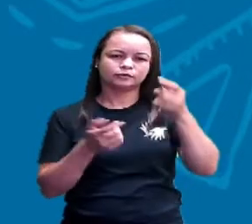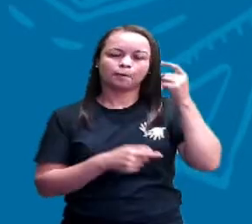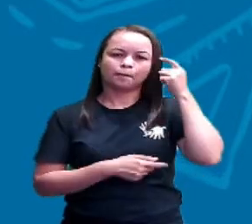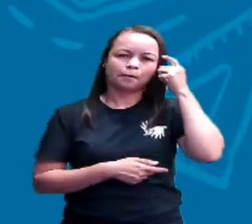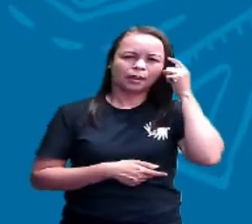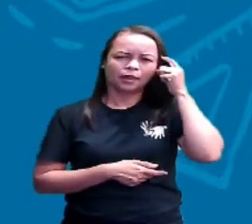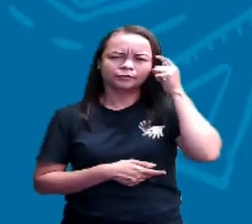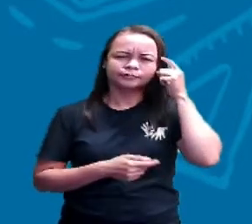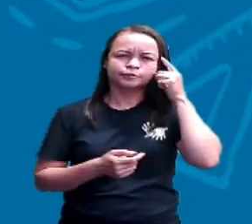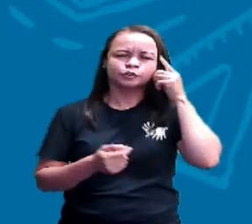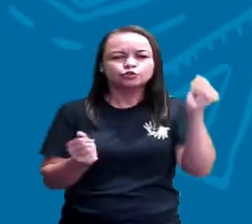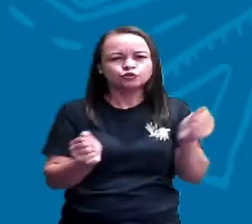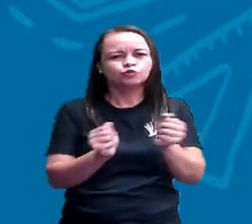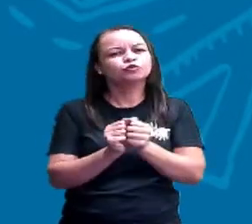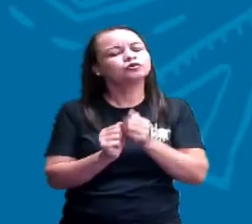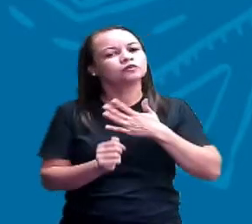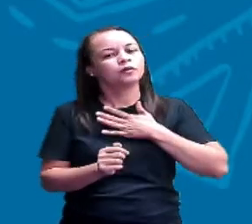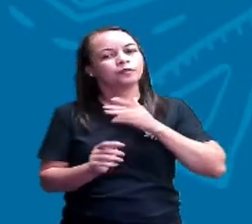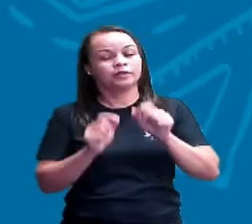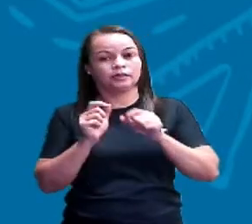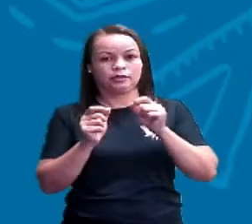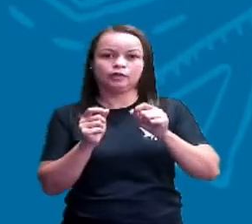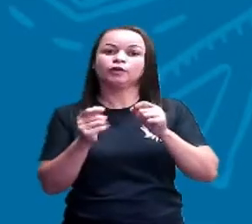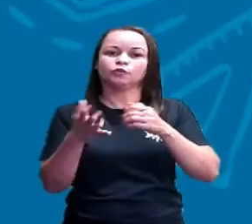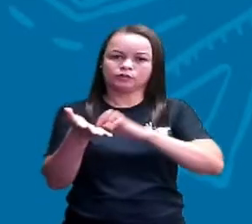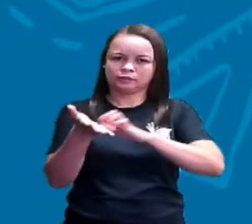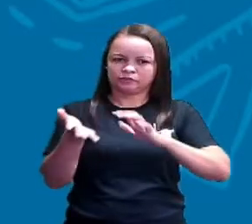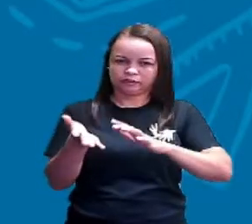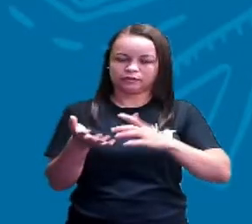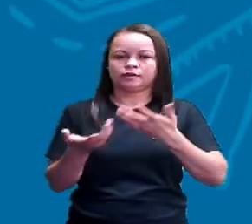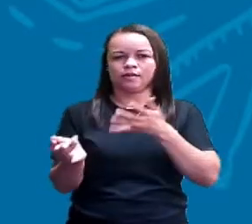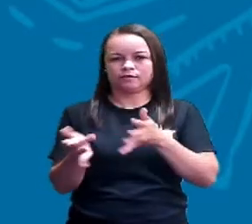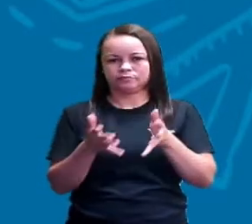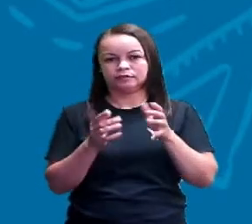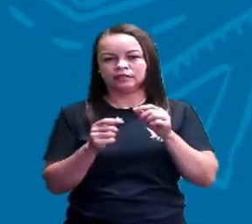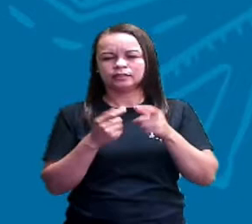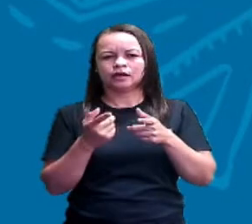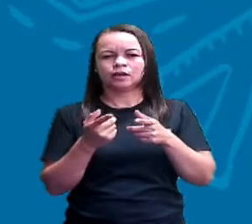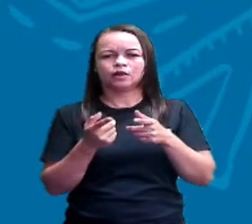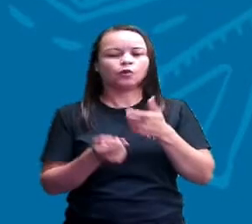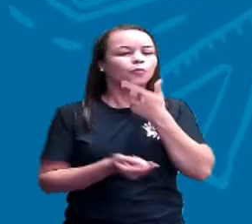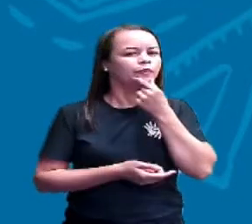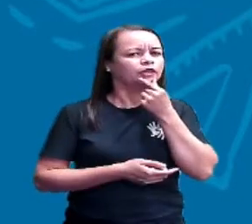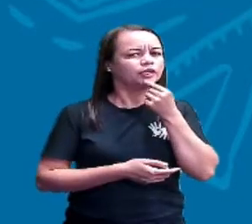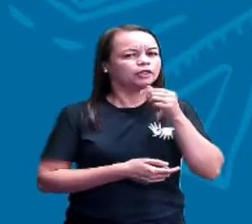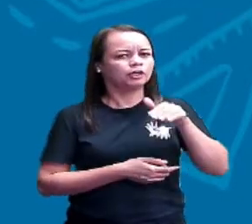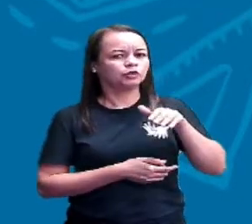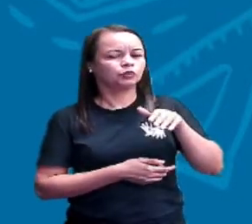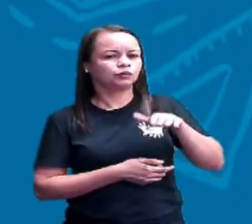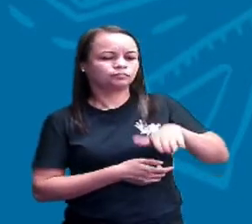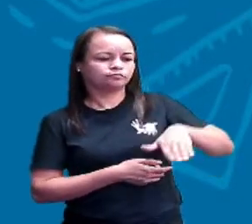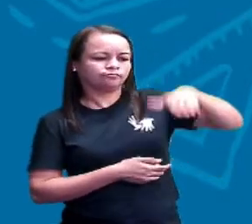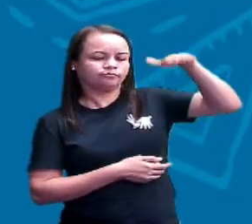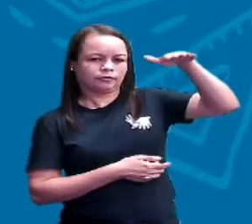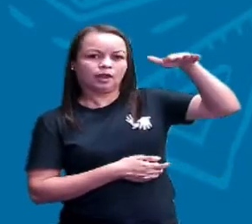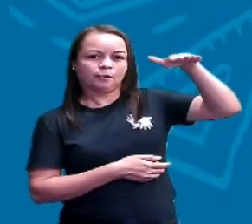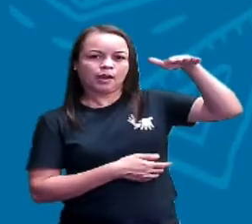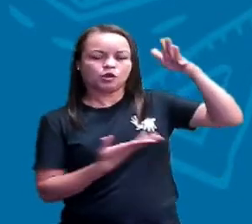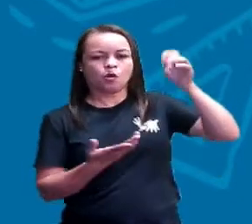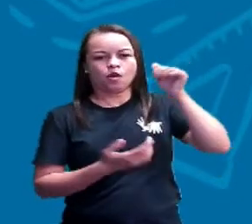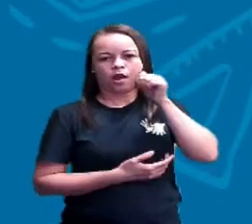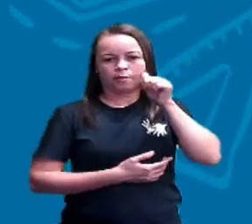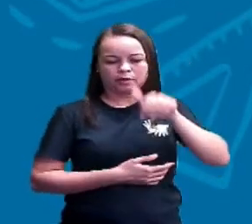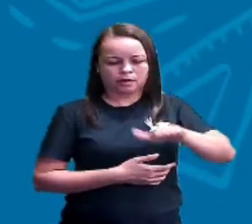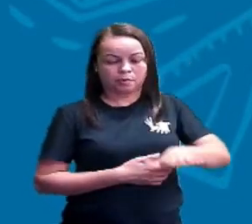comigo a seguinte questão. Vamos lá, turminha de 2º ano. João era maior que a Amanda. João